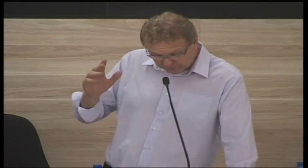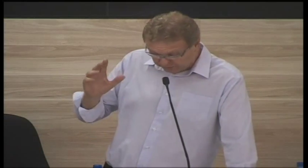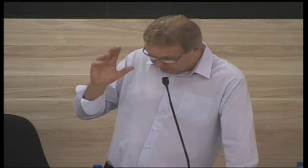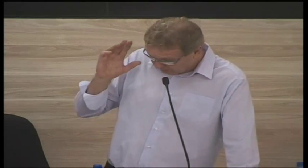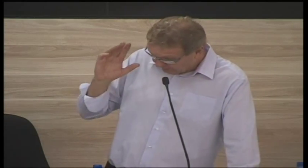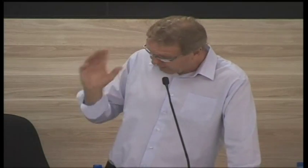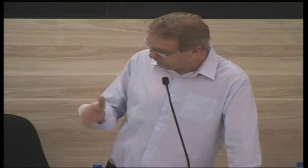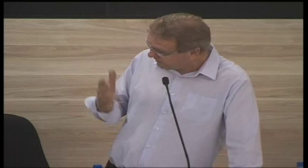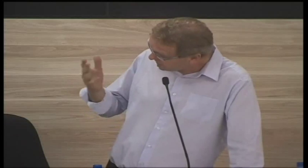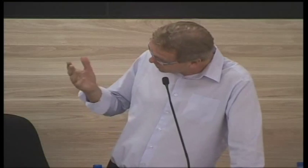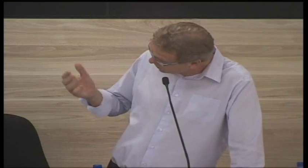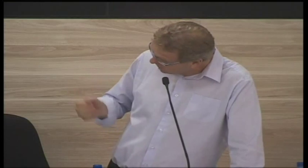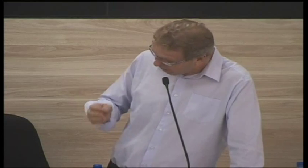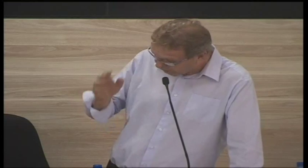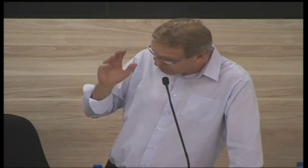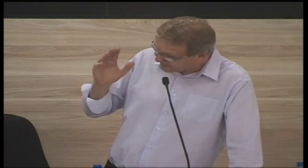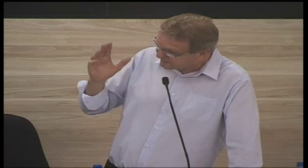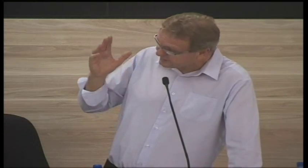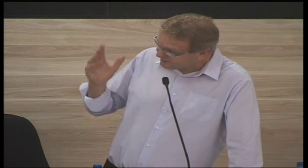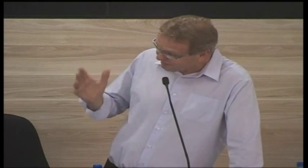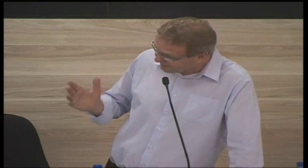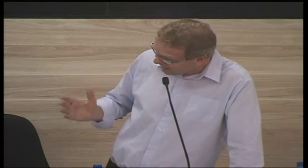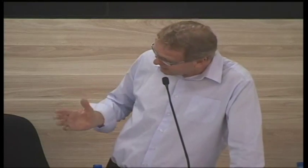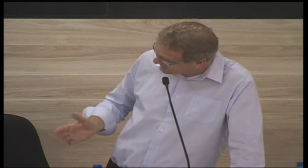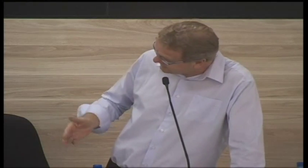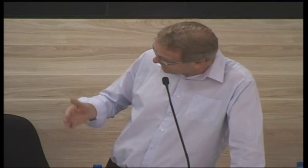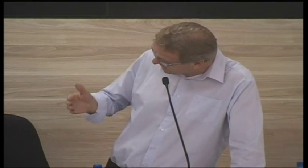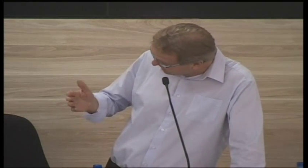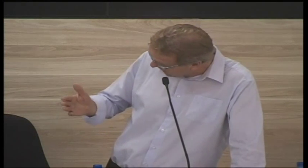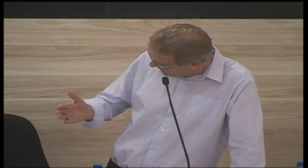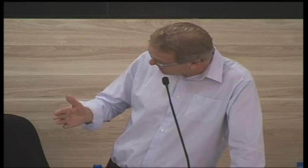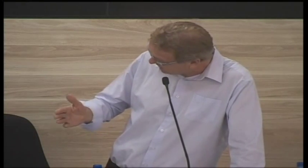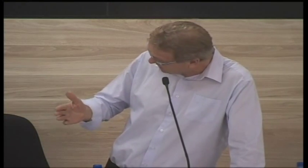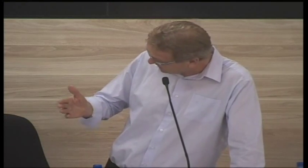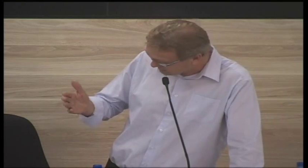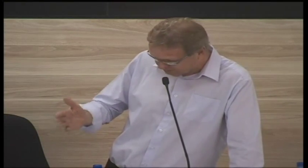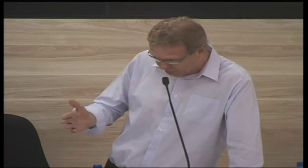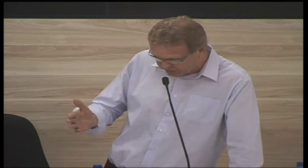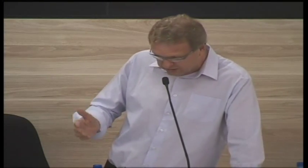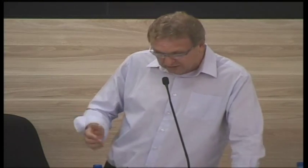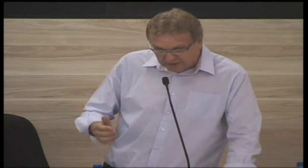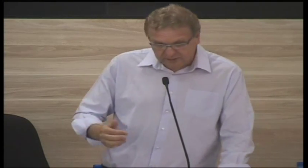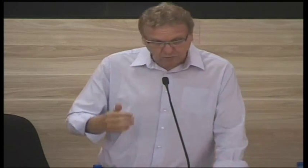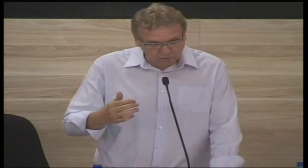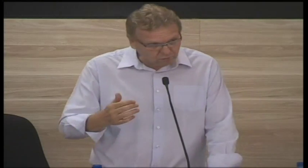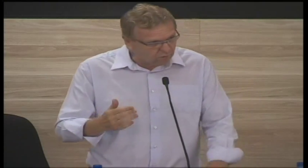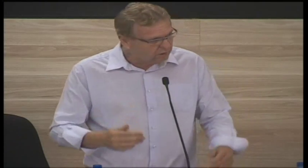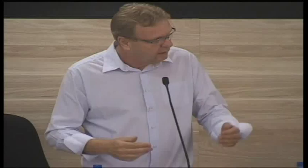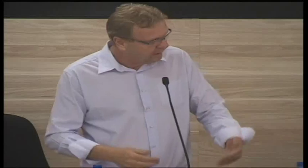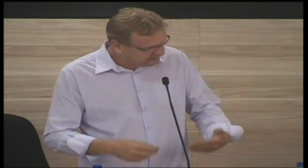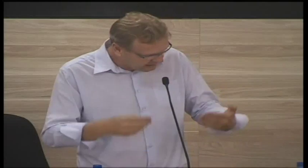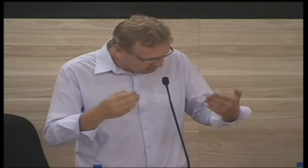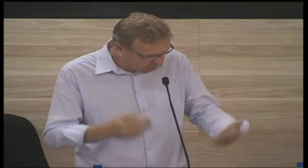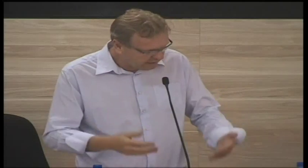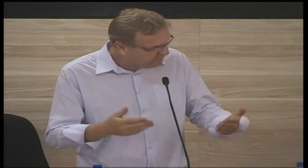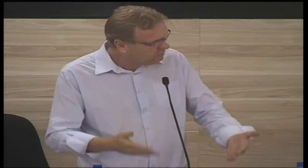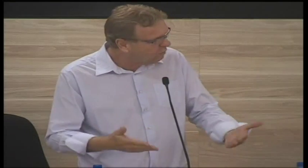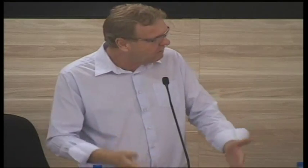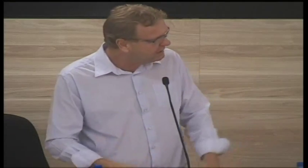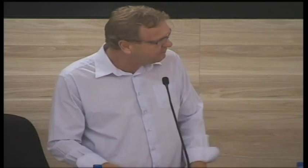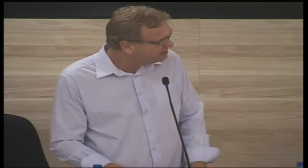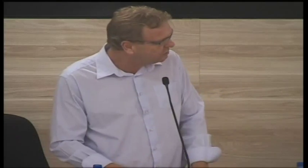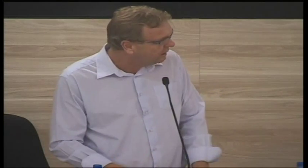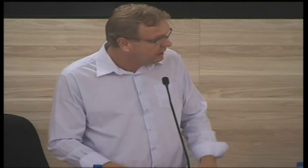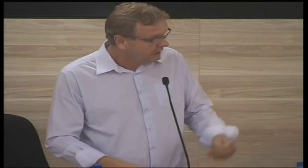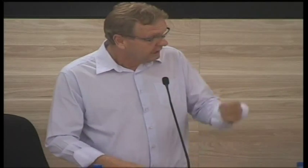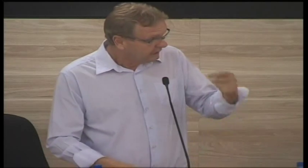ainda bem que foi revisto, houve uma sensibilidade da secretária de transporte, e colocou, mas queria colocar em